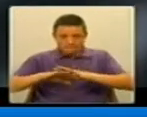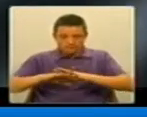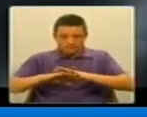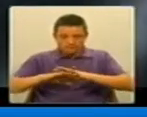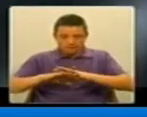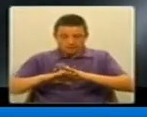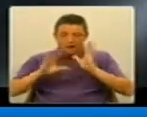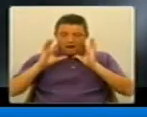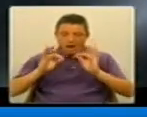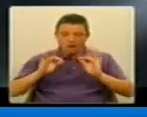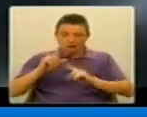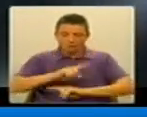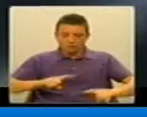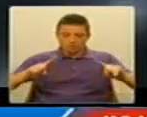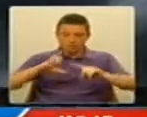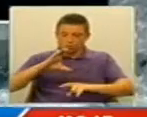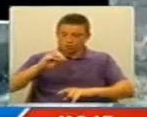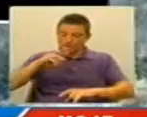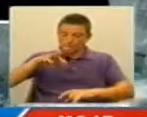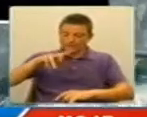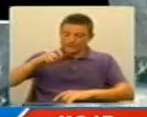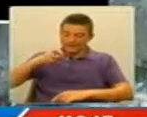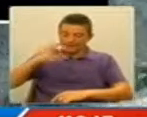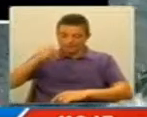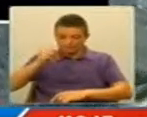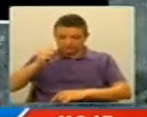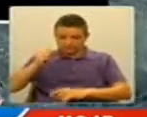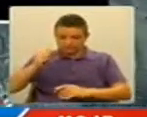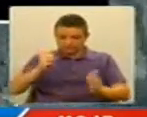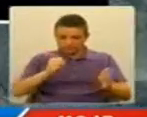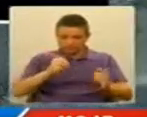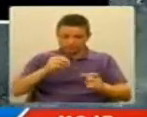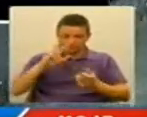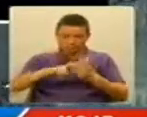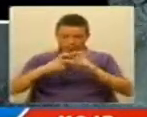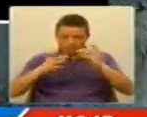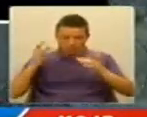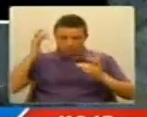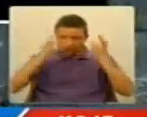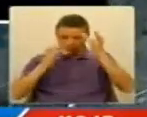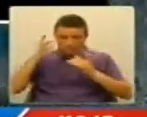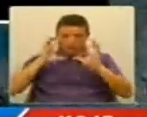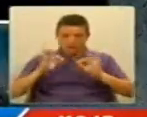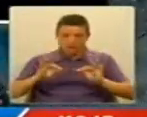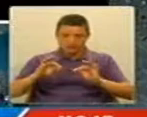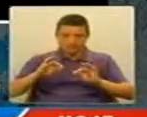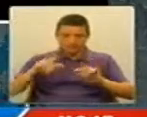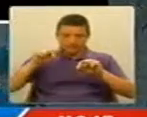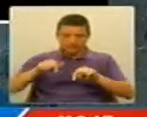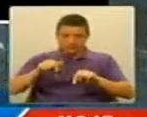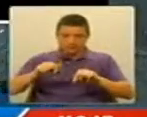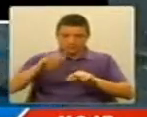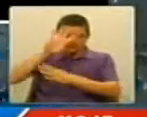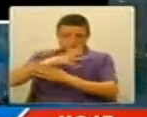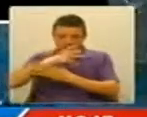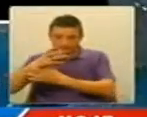gravitacional que atira os cometas mais para dentro. Só que há um problema com esta teoria, é que não há massa suficiente neste plano galáctico para